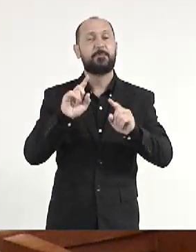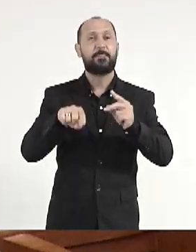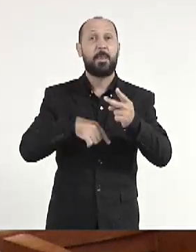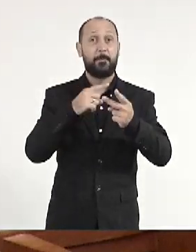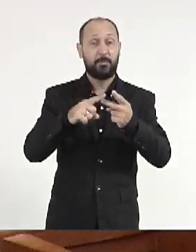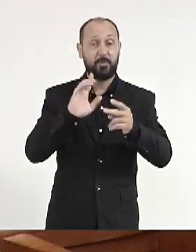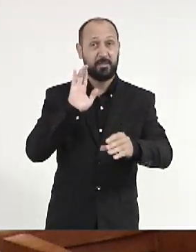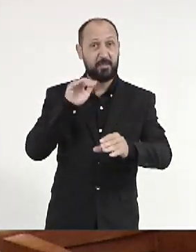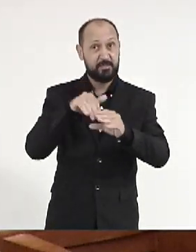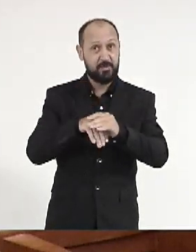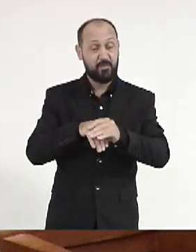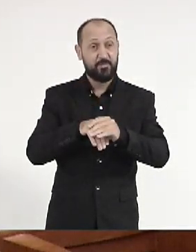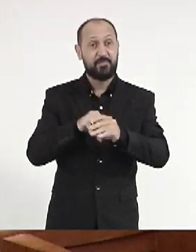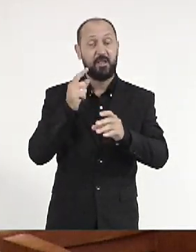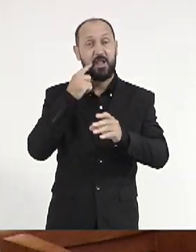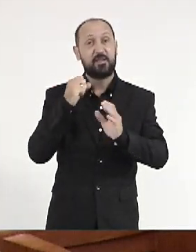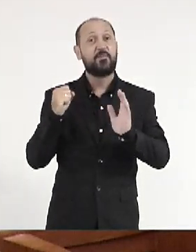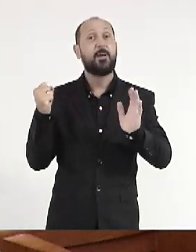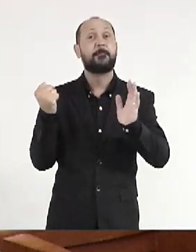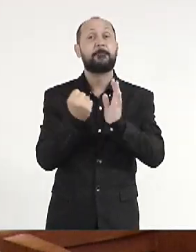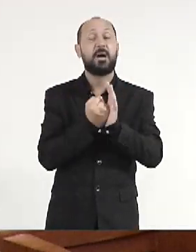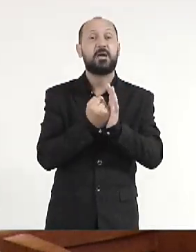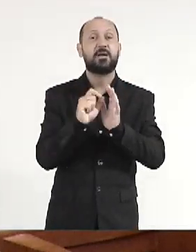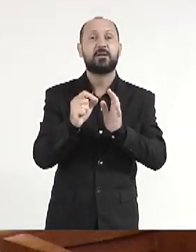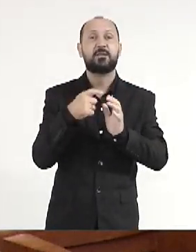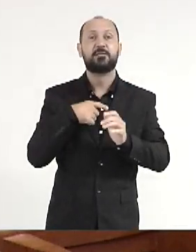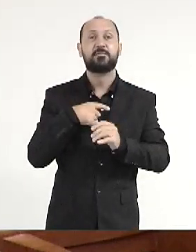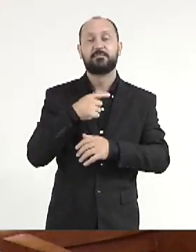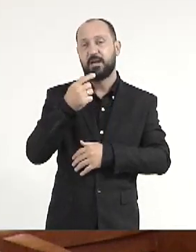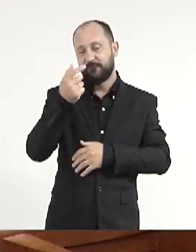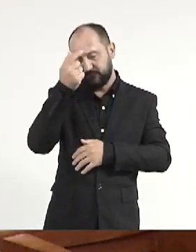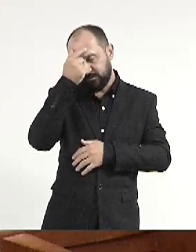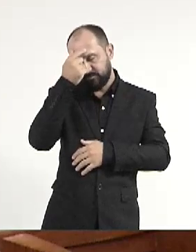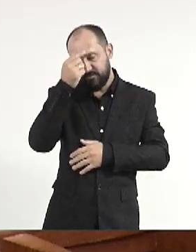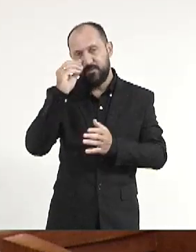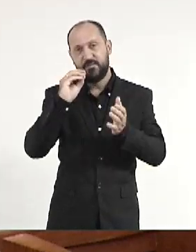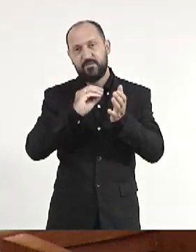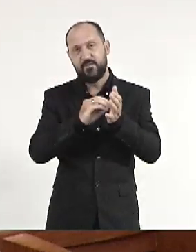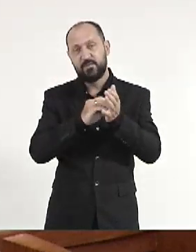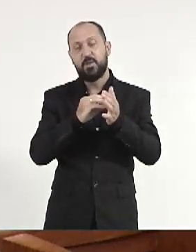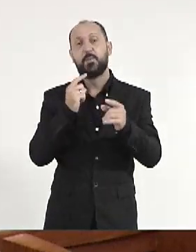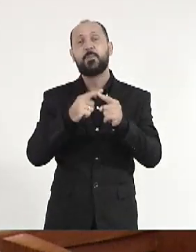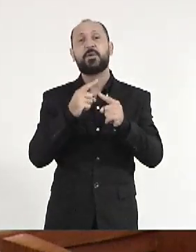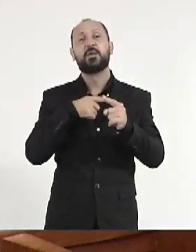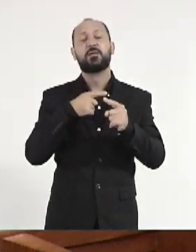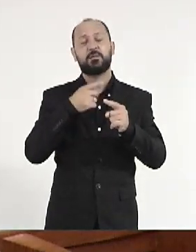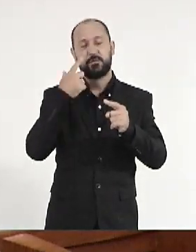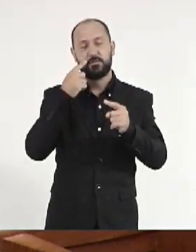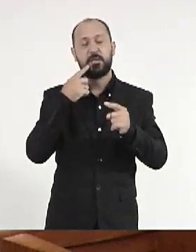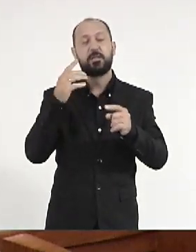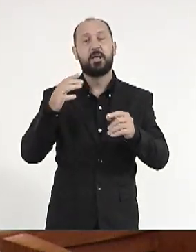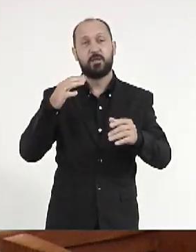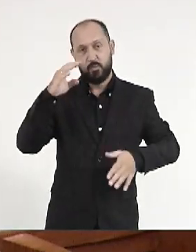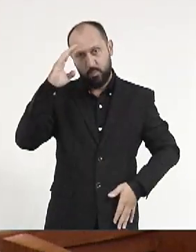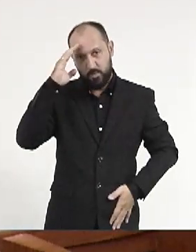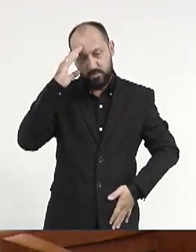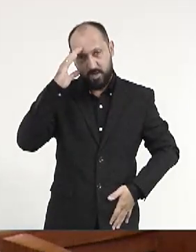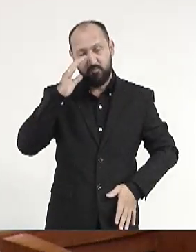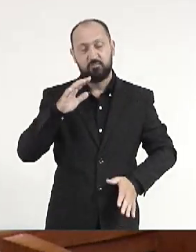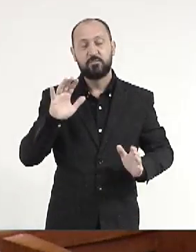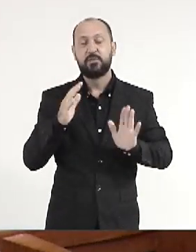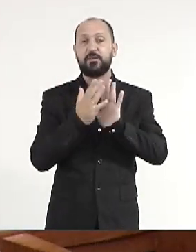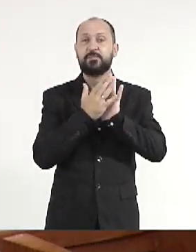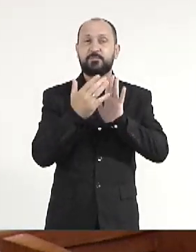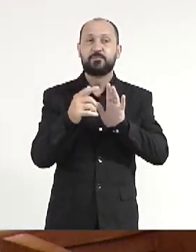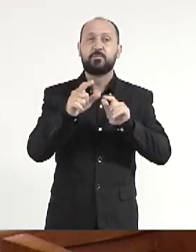da eleição, ela foi marcada pela irracionalidade. Haja visto o que a gente viu à frente dos quartéis, o movimento e